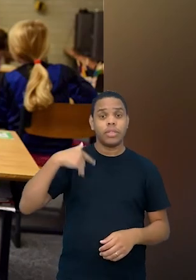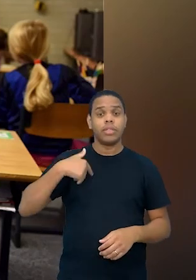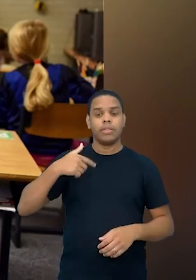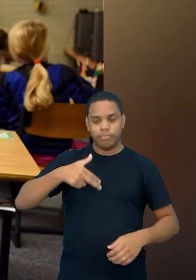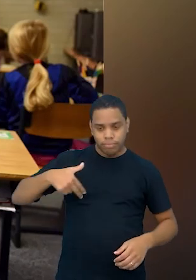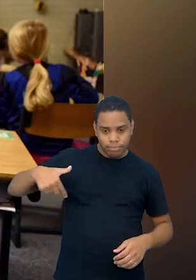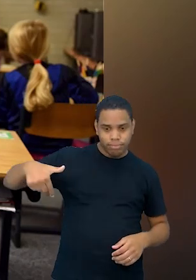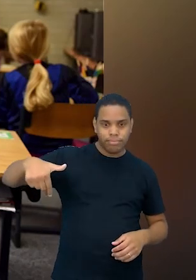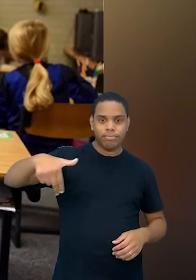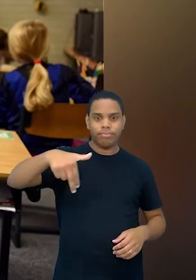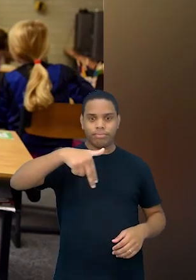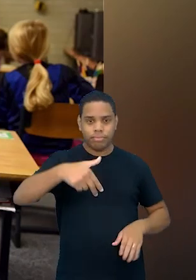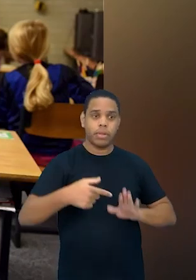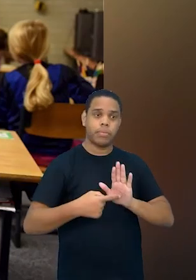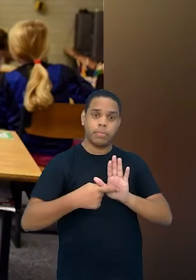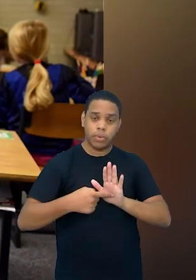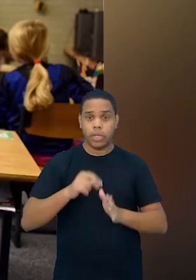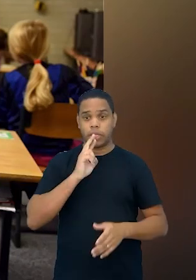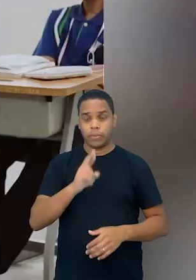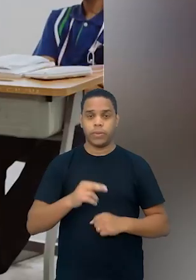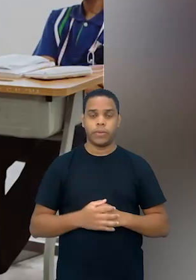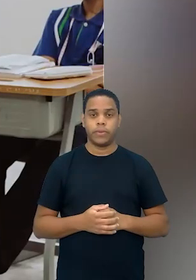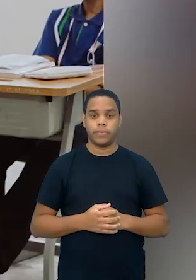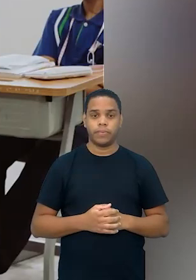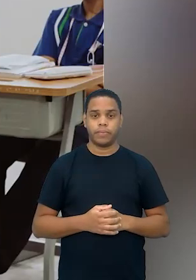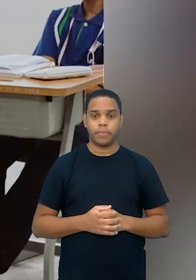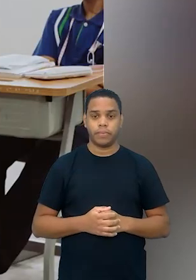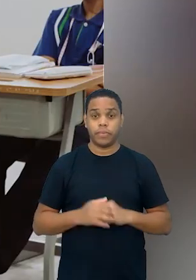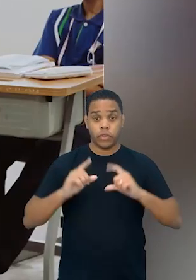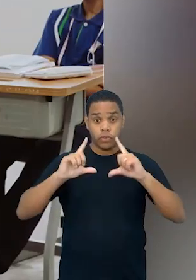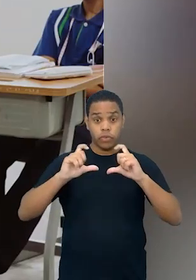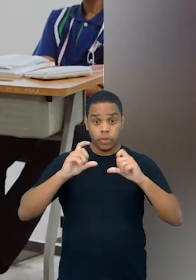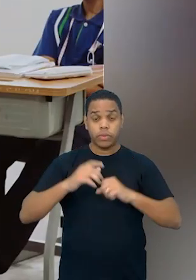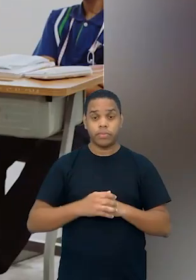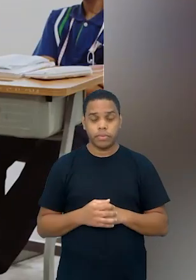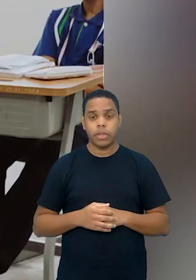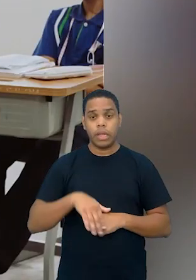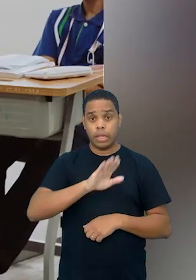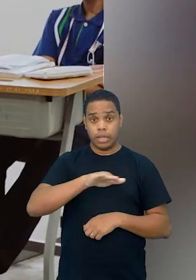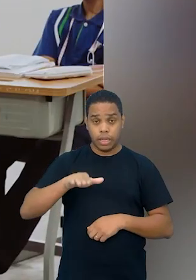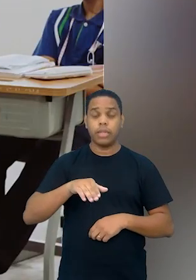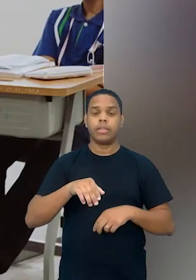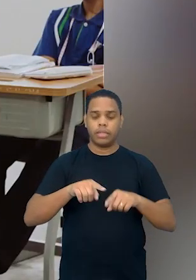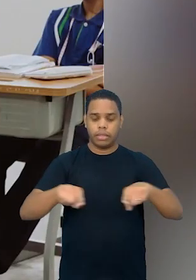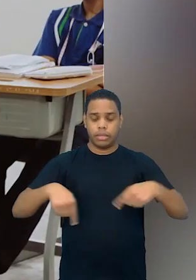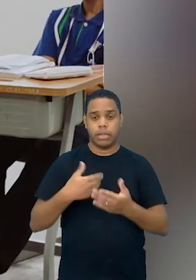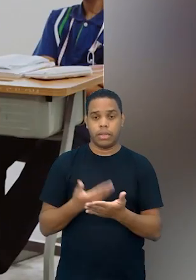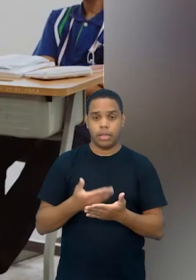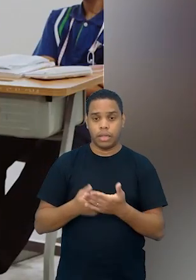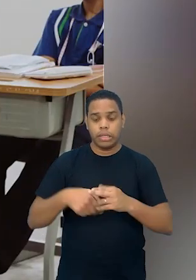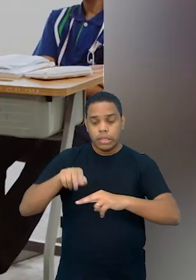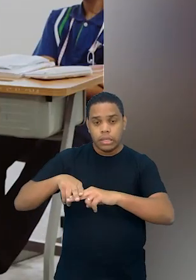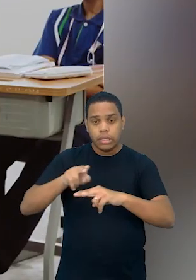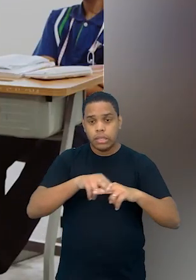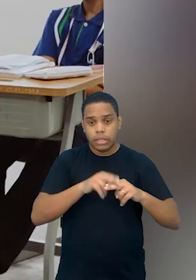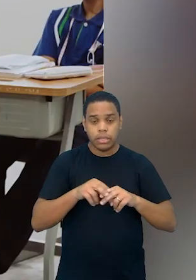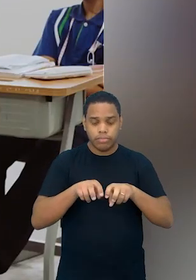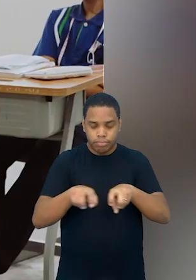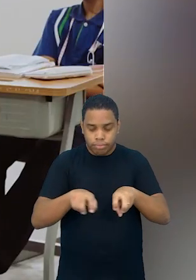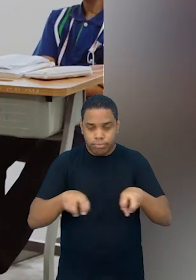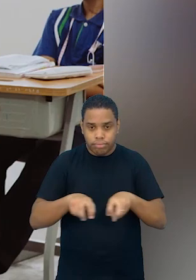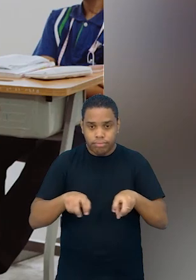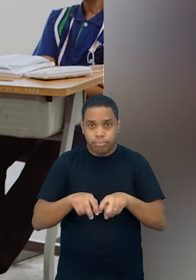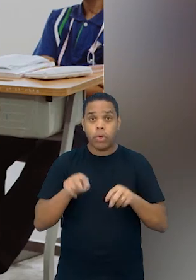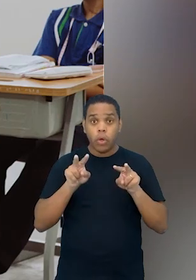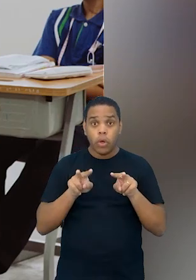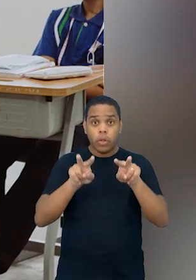para a frente apresentar sua resposta. Fotografia: crianças em uma sala de aula sentados enfileirados,